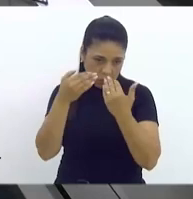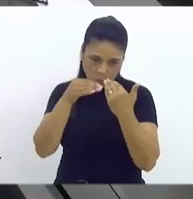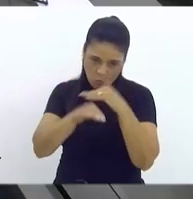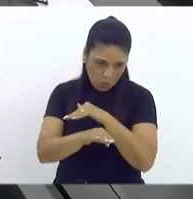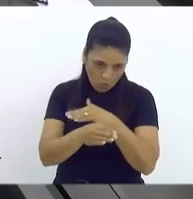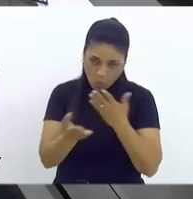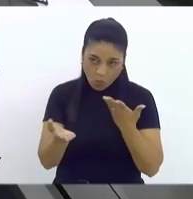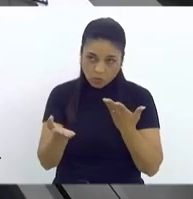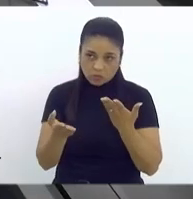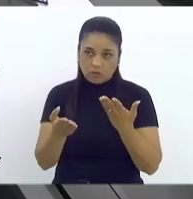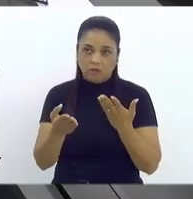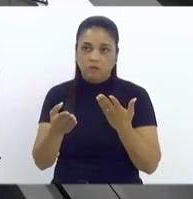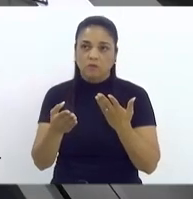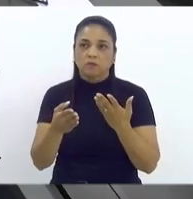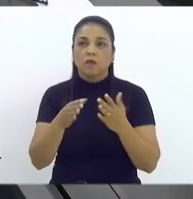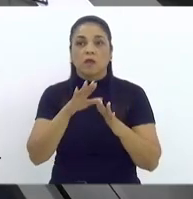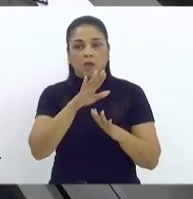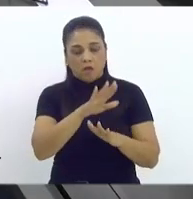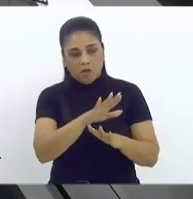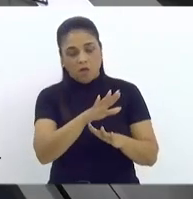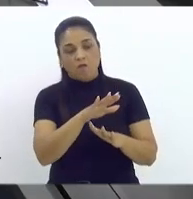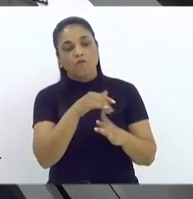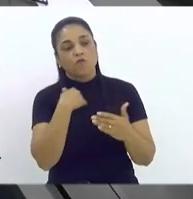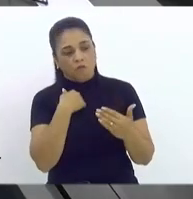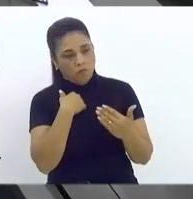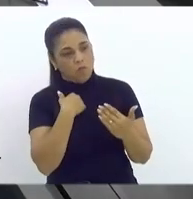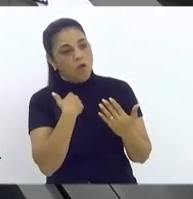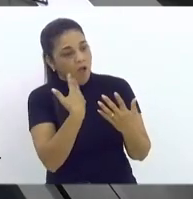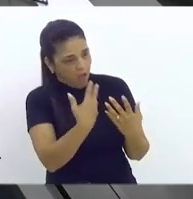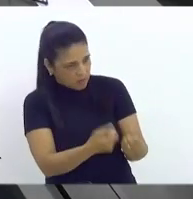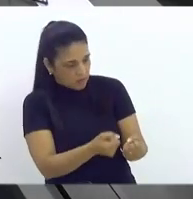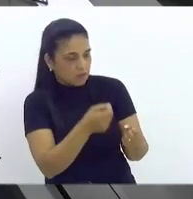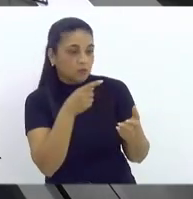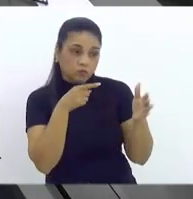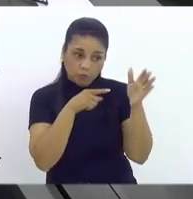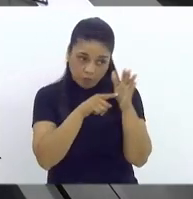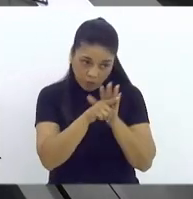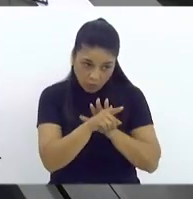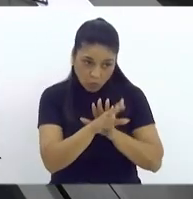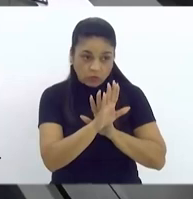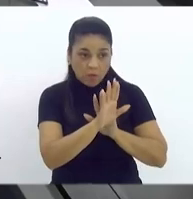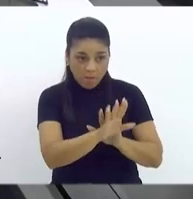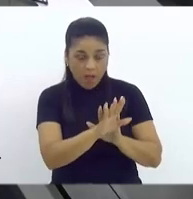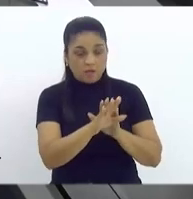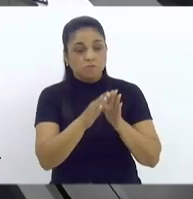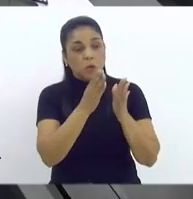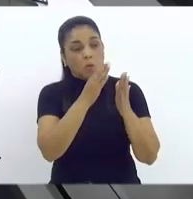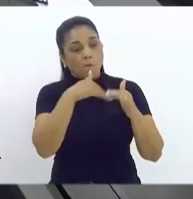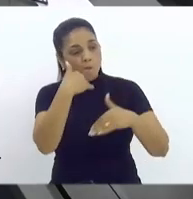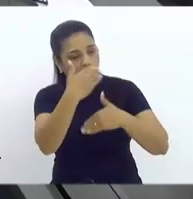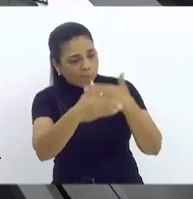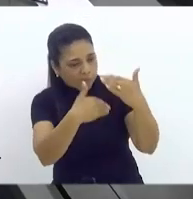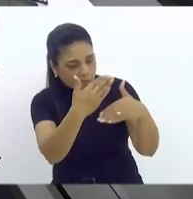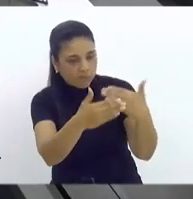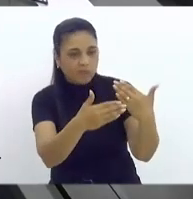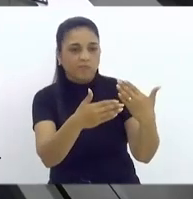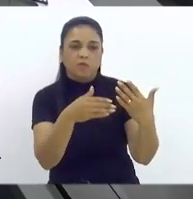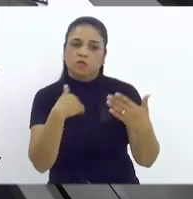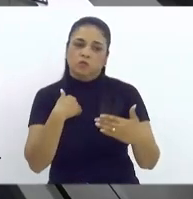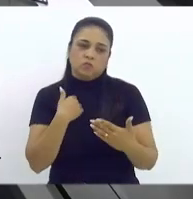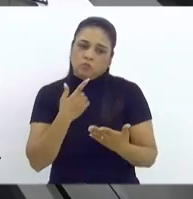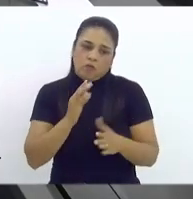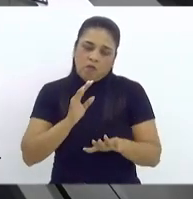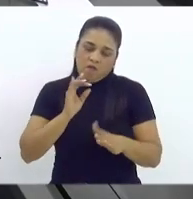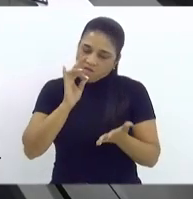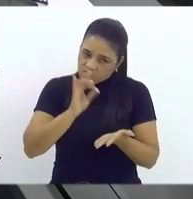Não, eu vou consignar o pleito de Vossa Excelência, mas até por uma questão processual, de fato não houve a convocação